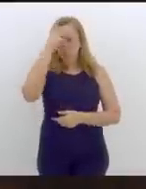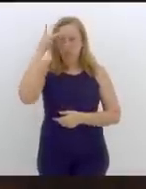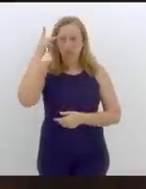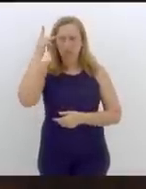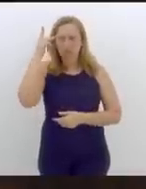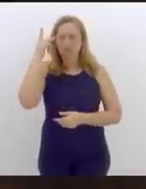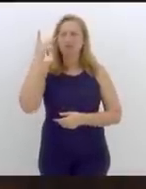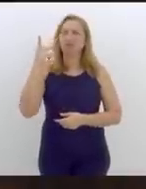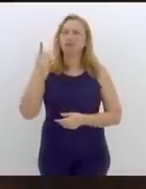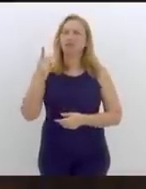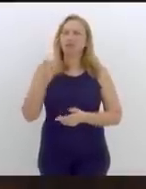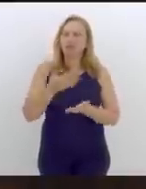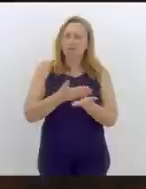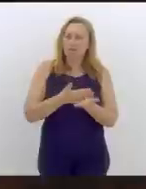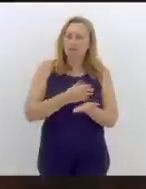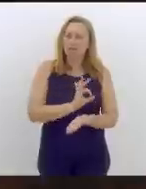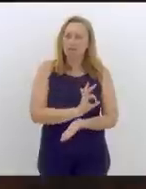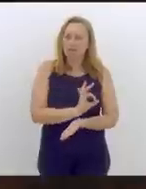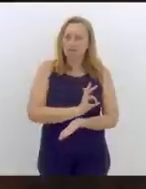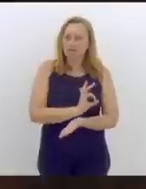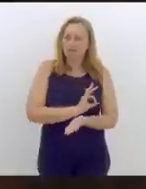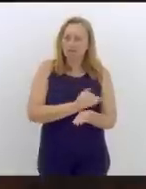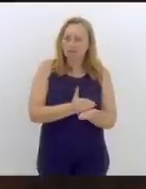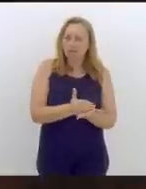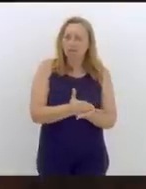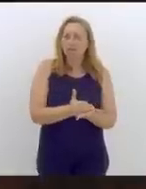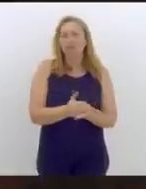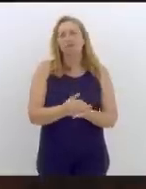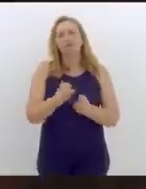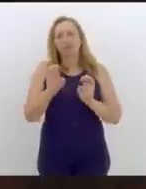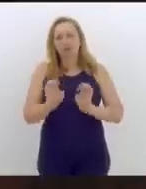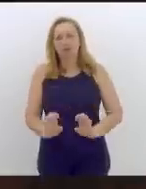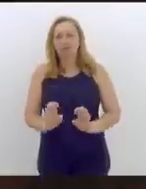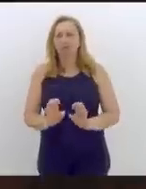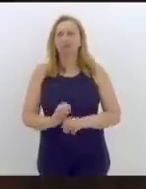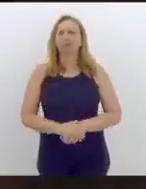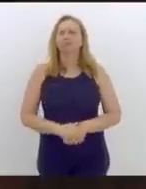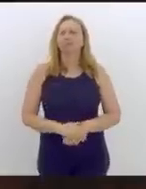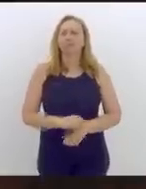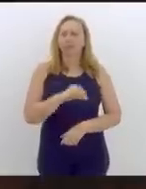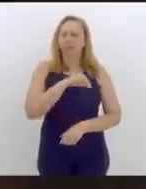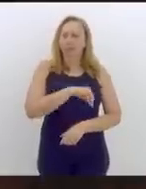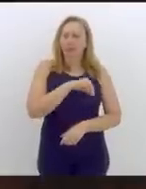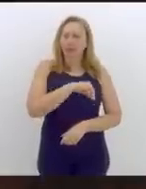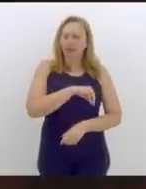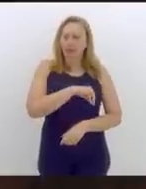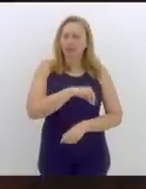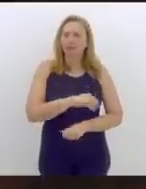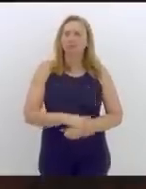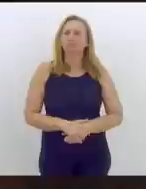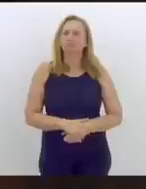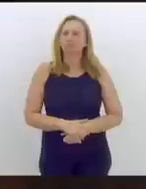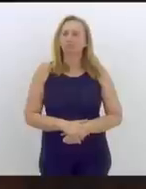todos os seus benefícios gratificação não é salário para quando for para